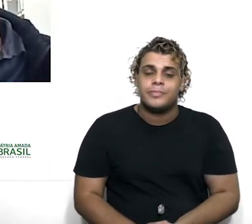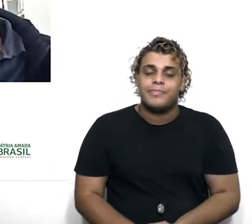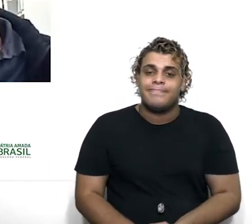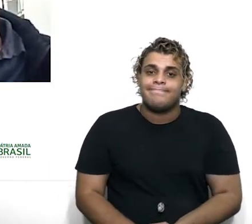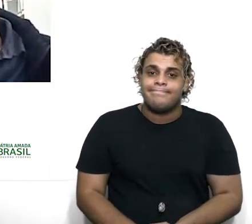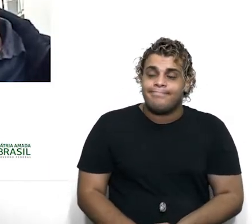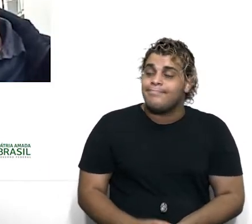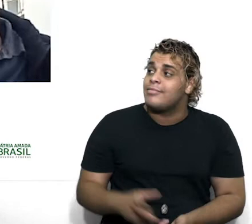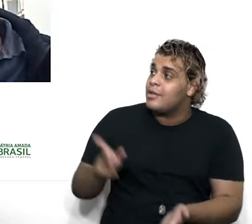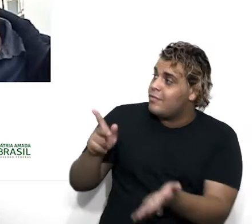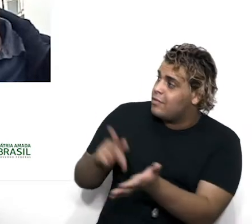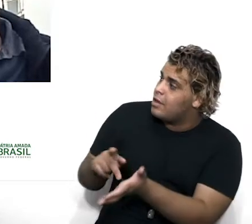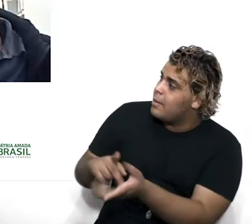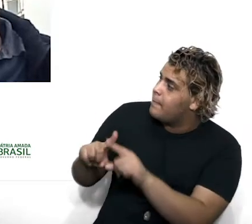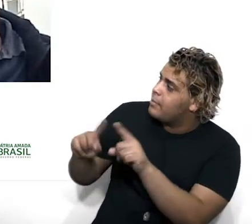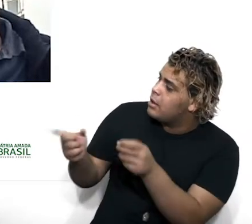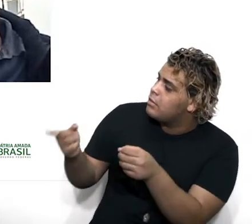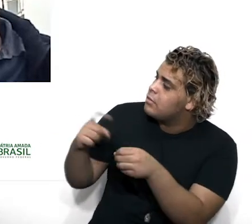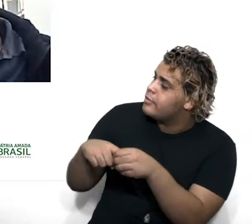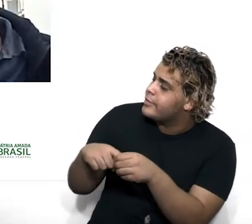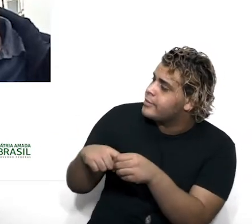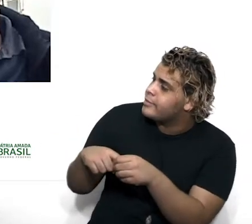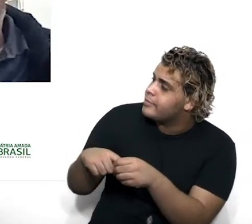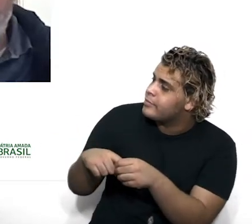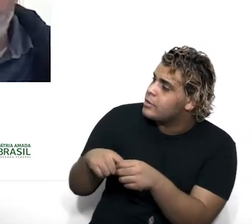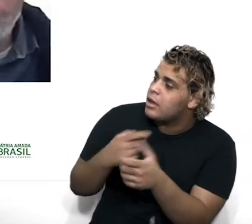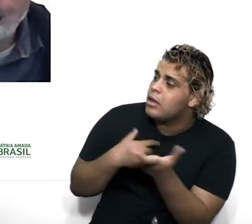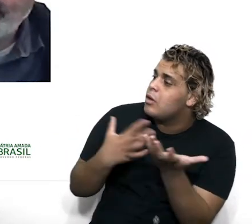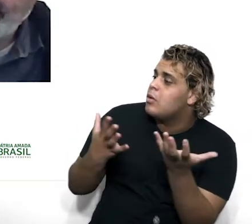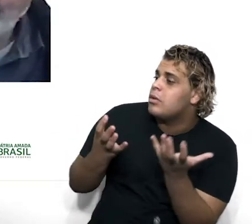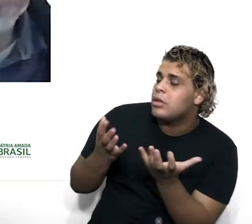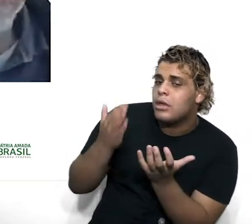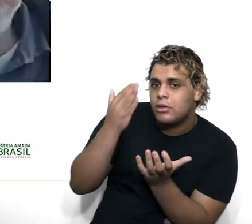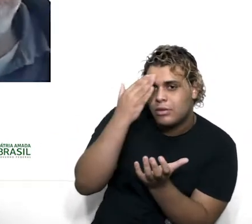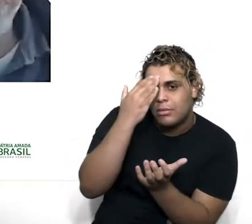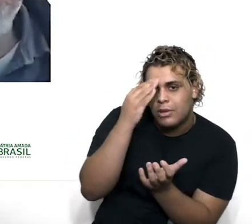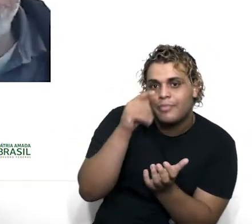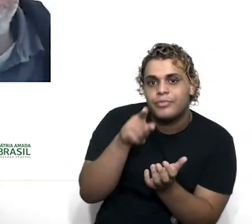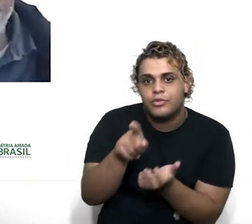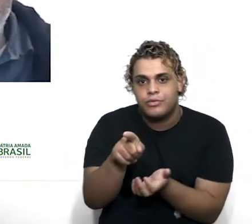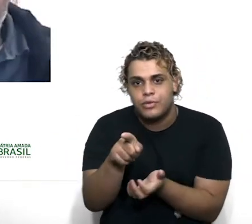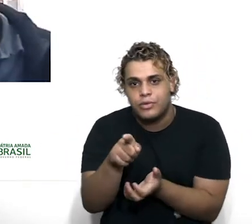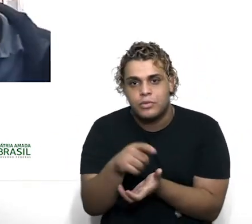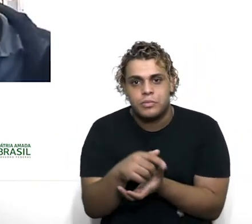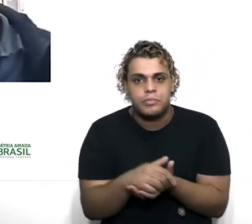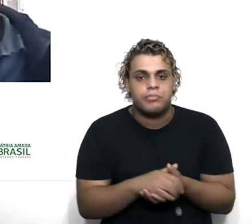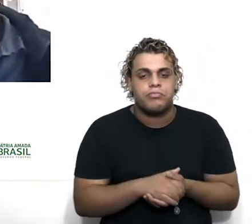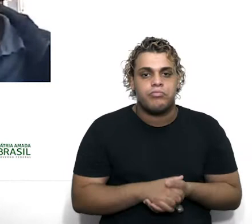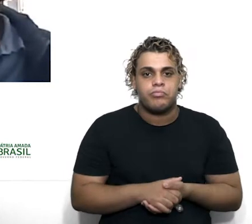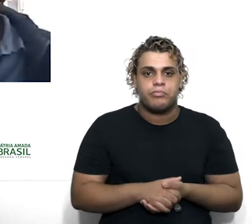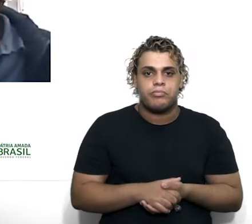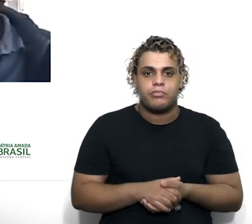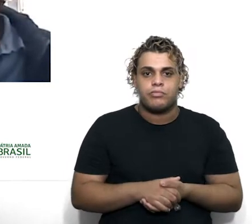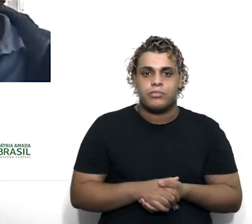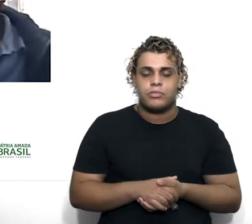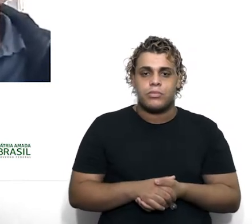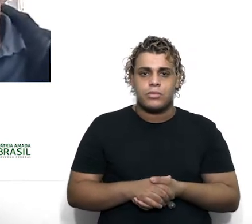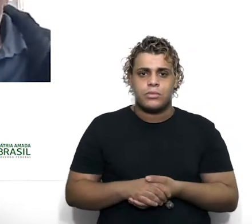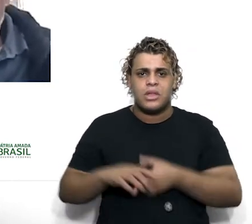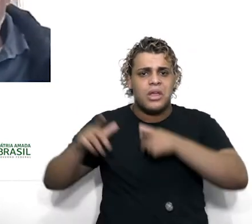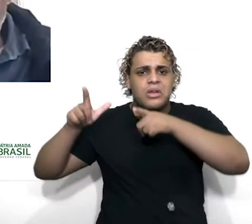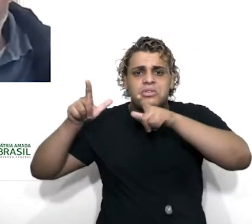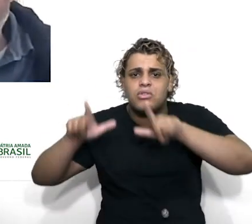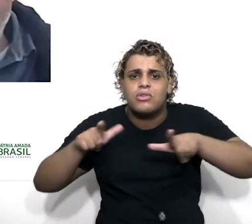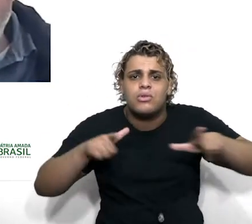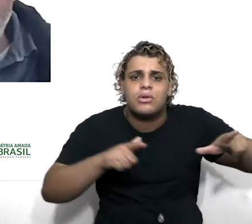à pulsão, me interessa agora saber de você, Gonçalo, de onde vem o